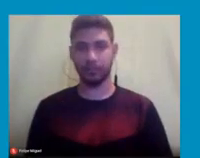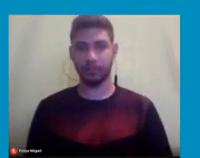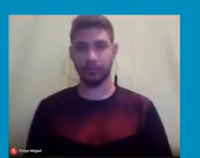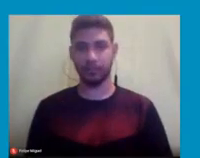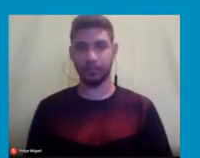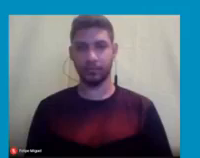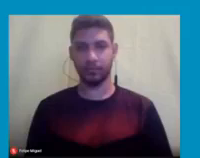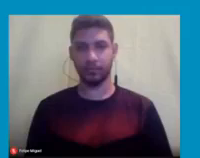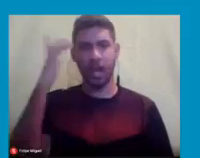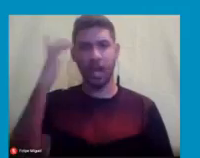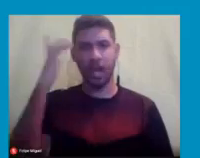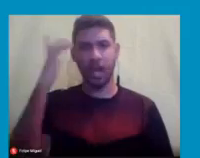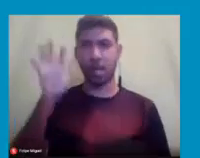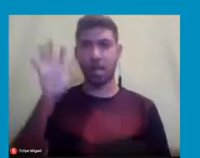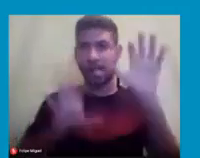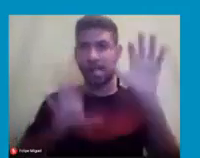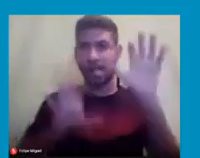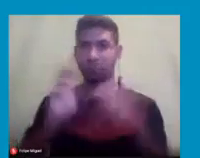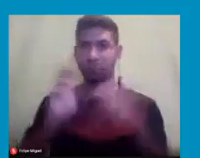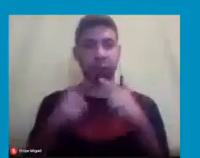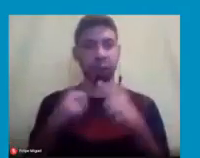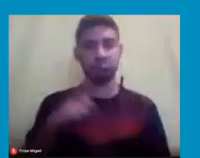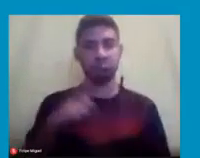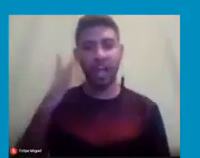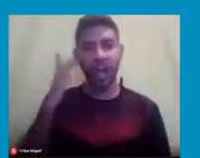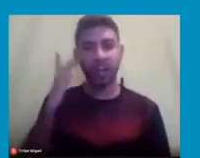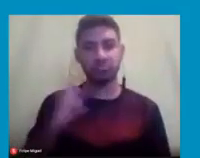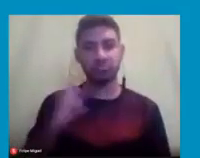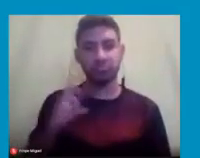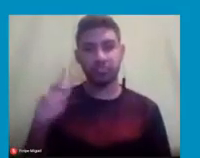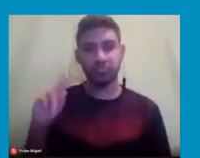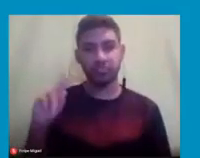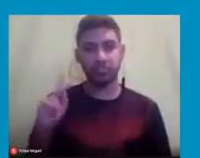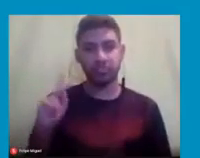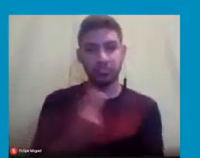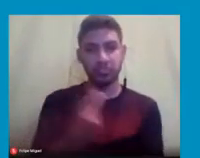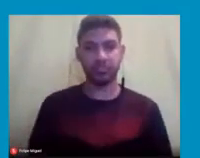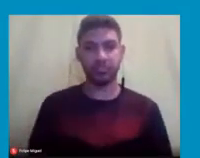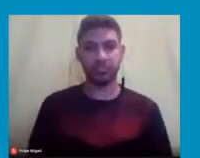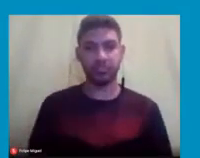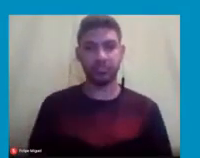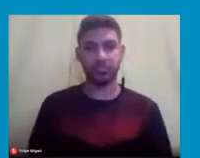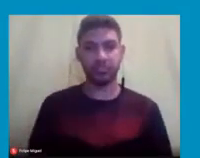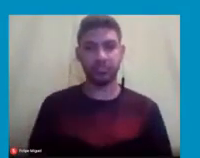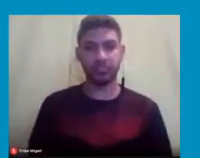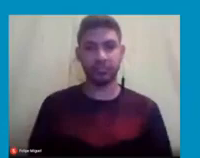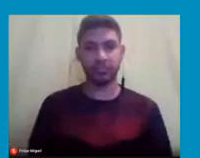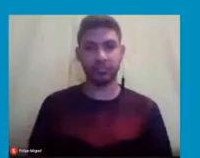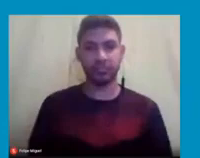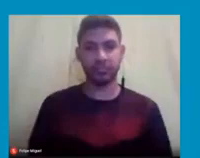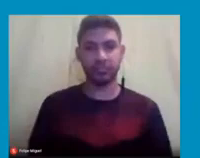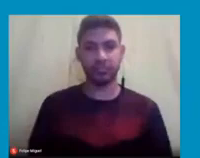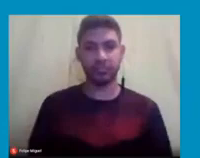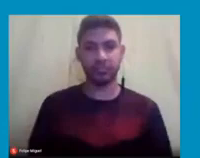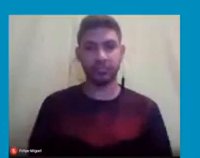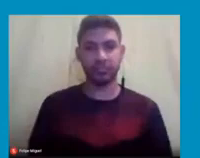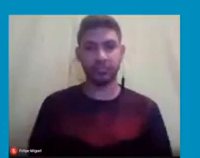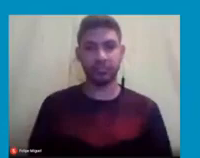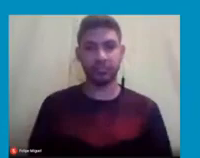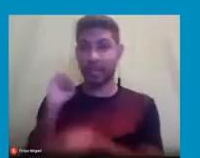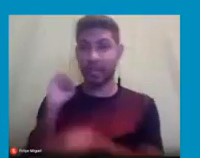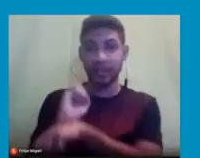Eu acho que houve um problema aí, talvez... Enquanto a imagem volta, eu